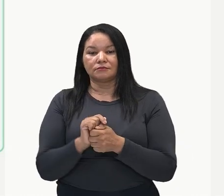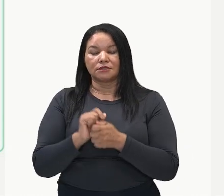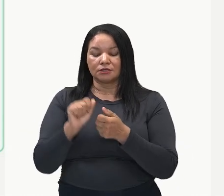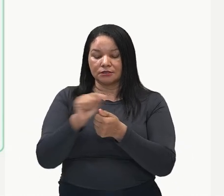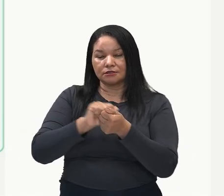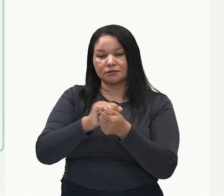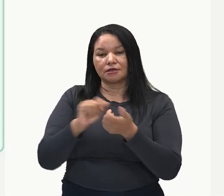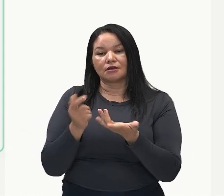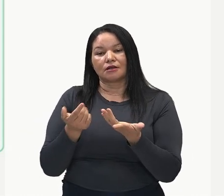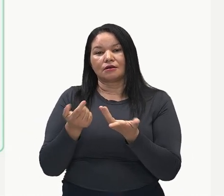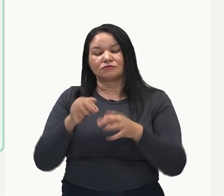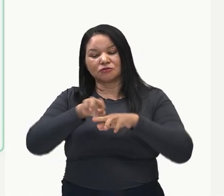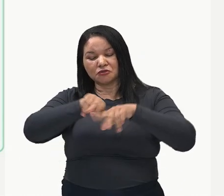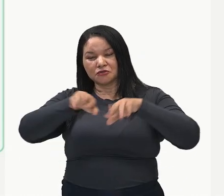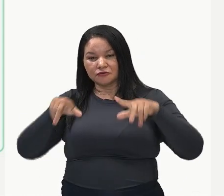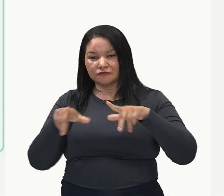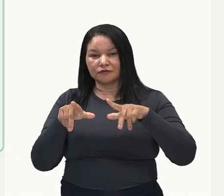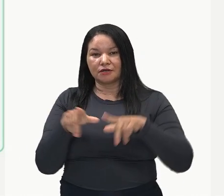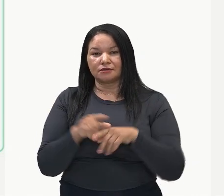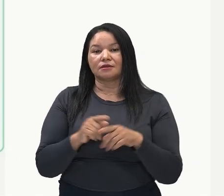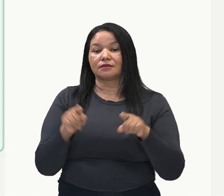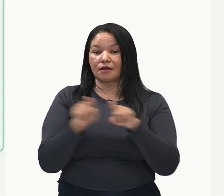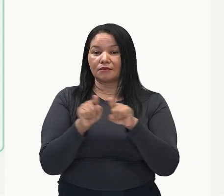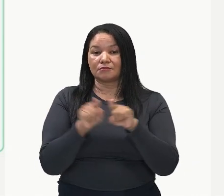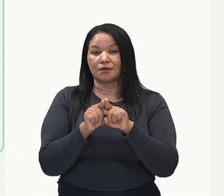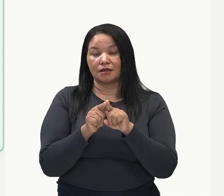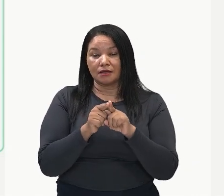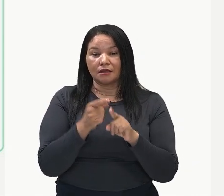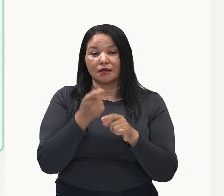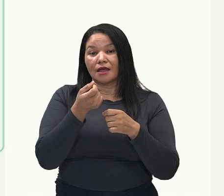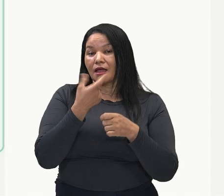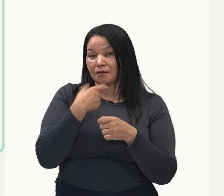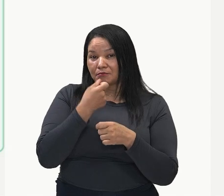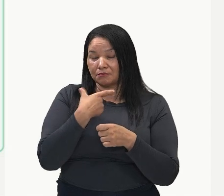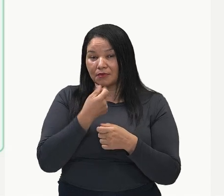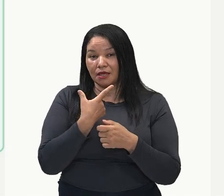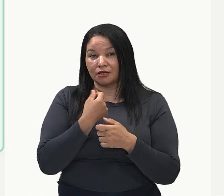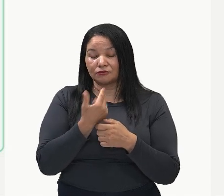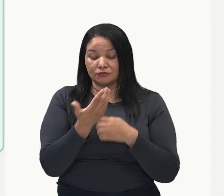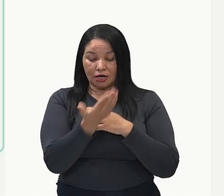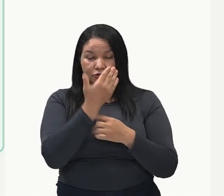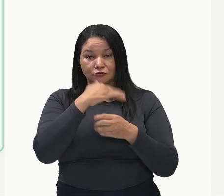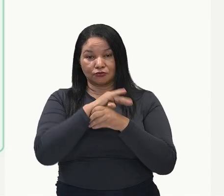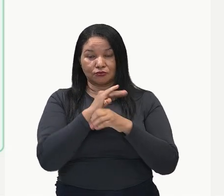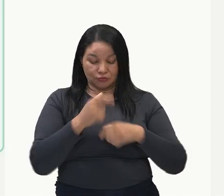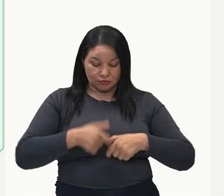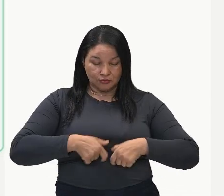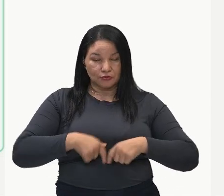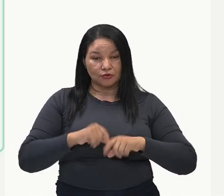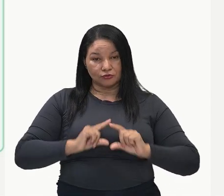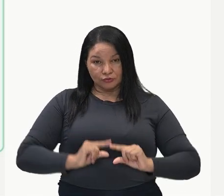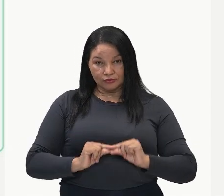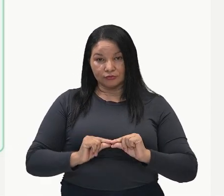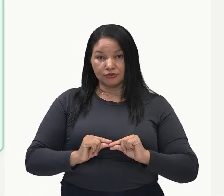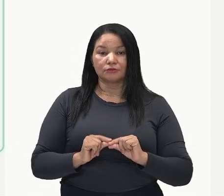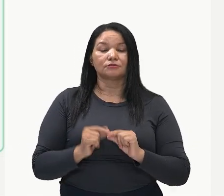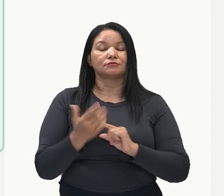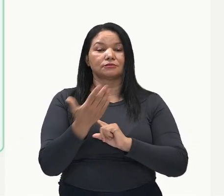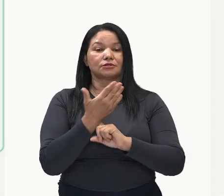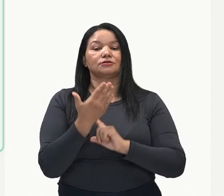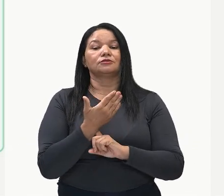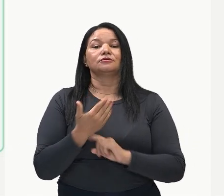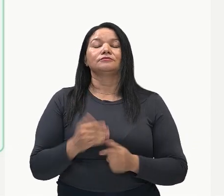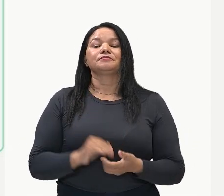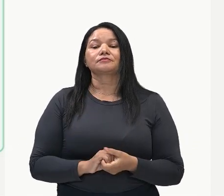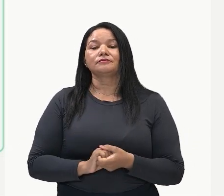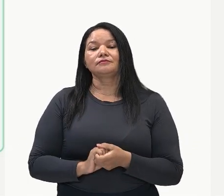amônia, né, pastilha antiácida estomacal para combater o desconforto, certo? E